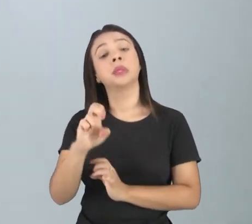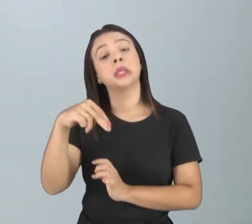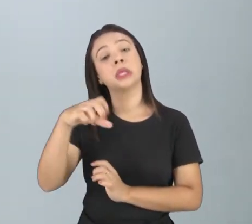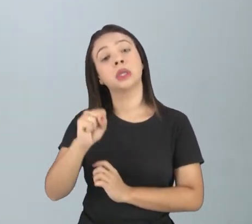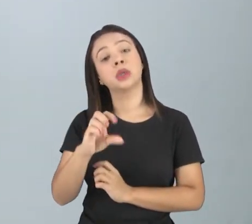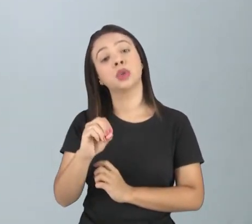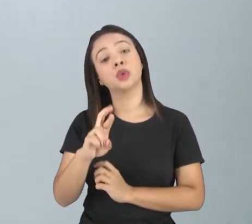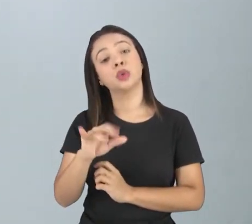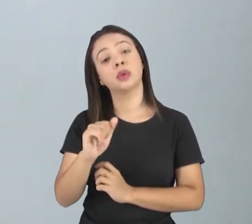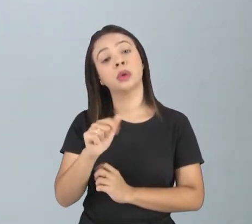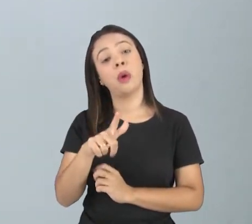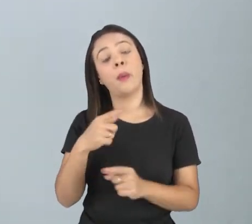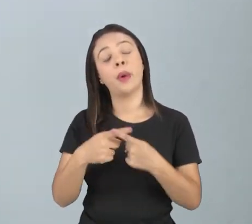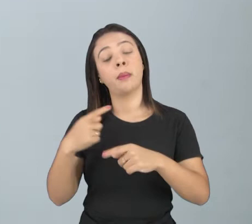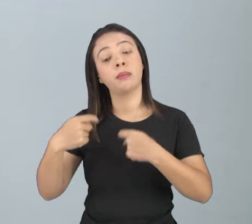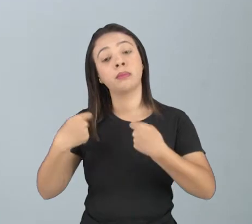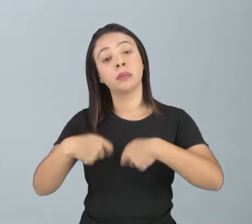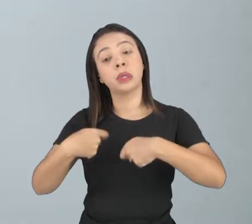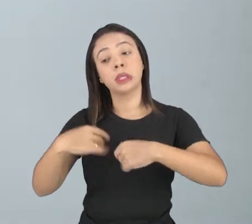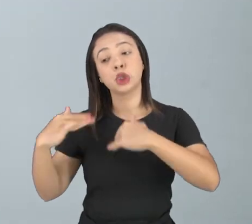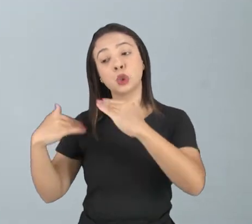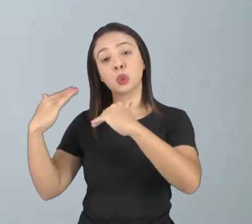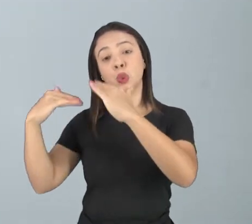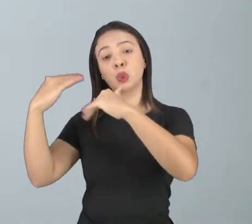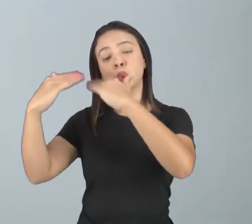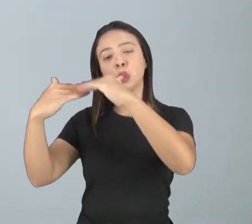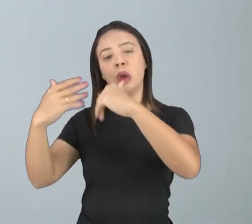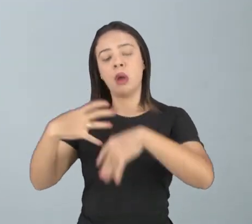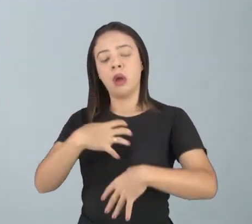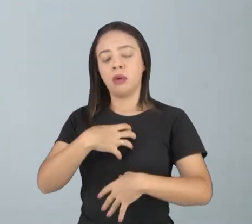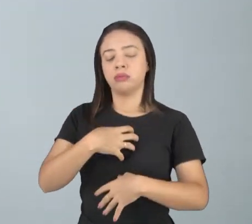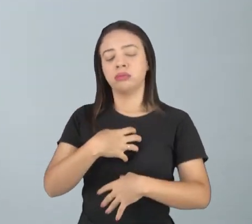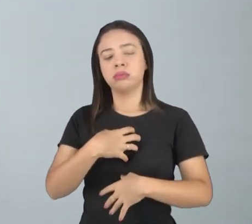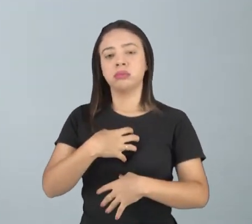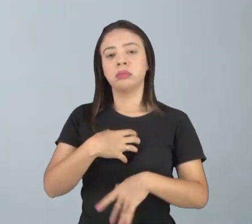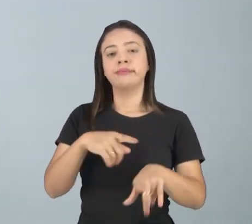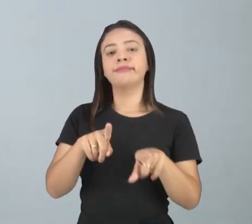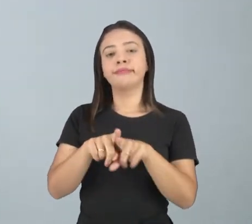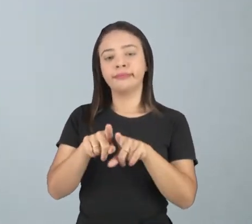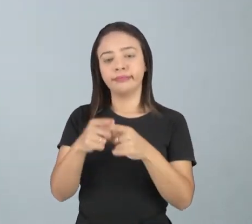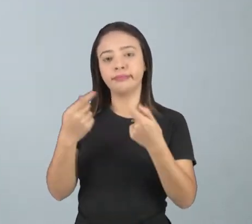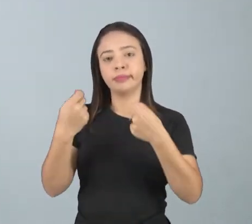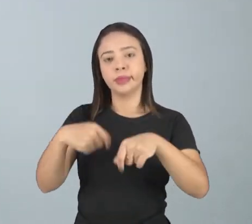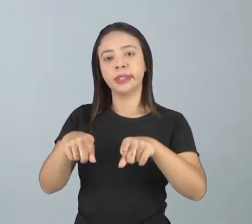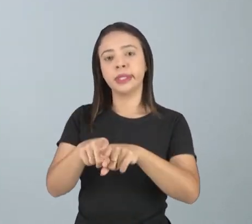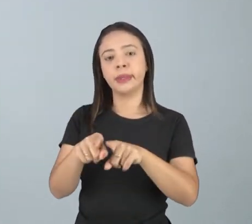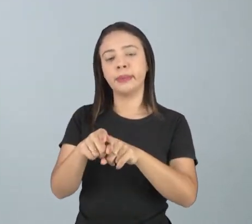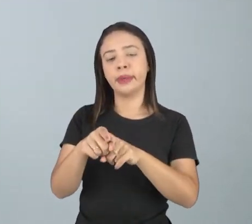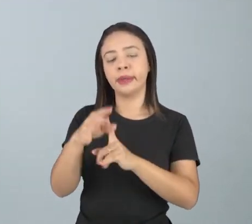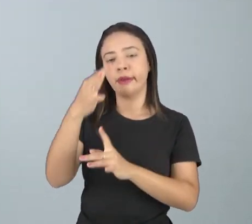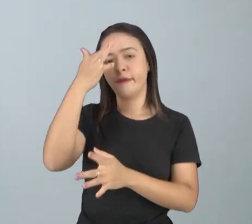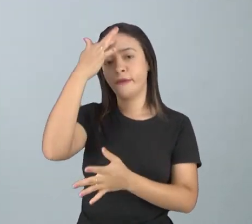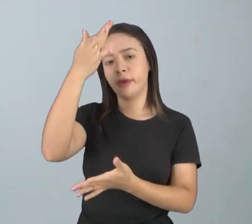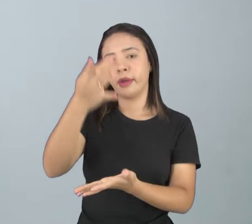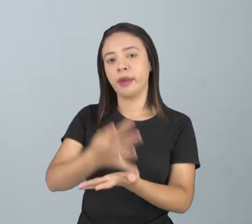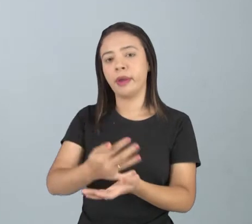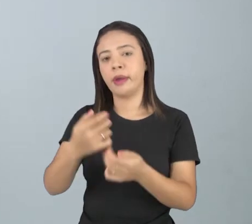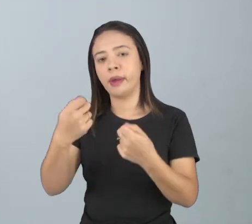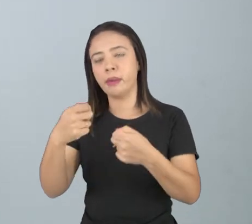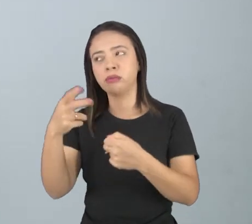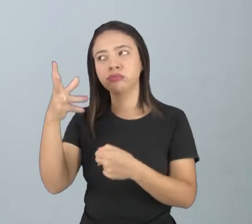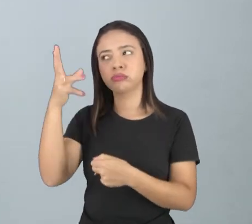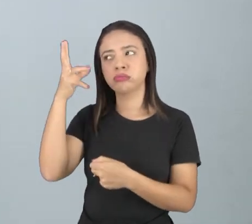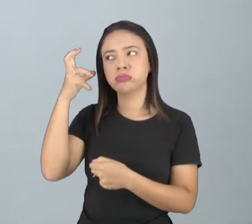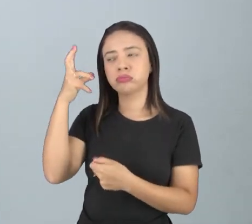desenvolver os sentidos para poder desenvolver fé. Né? Preciso ouvir para crer, né? As pessoas dizem é